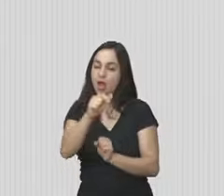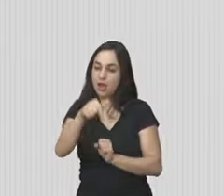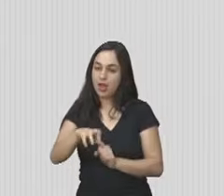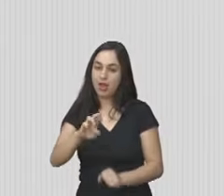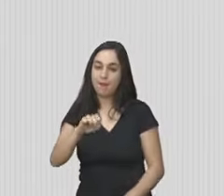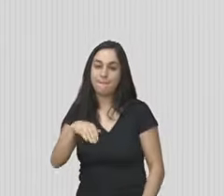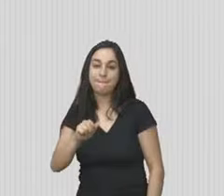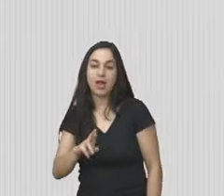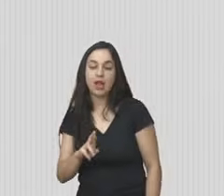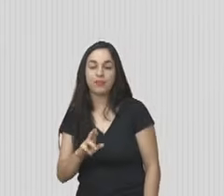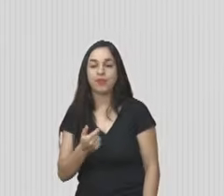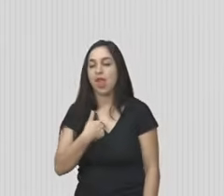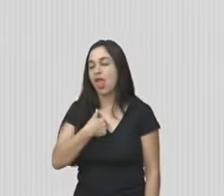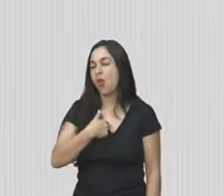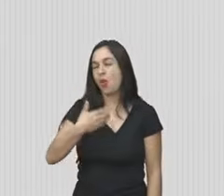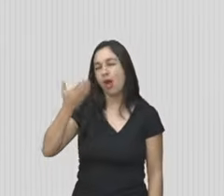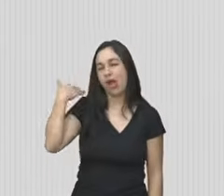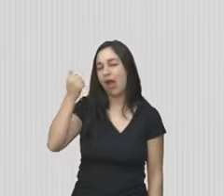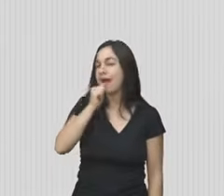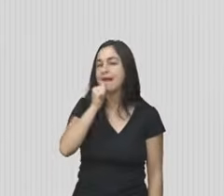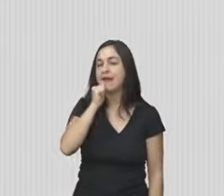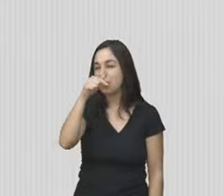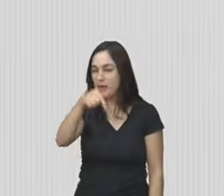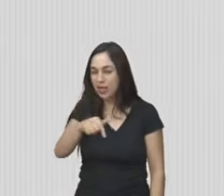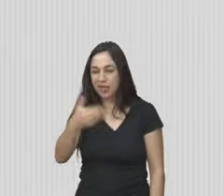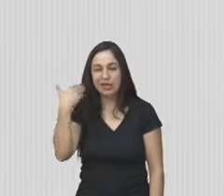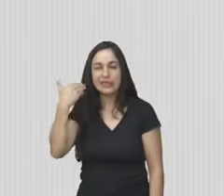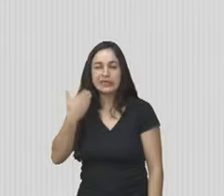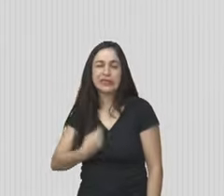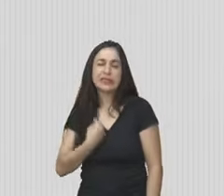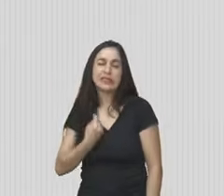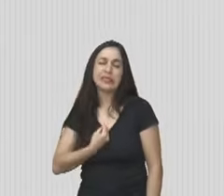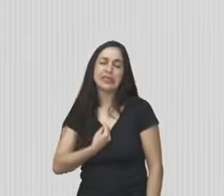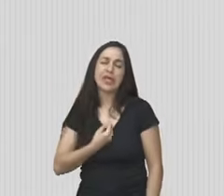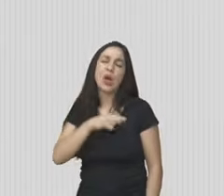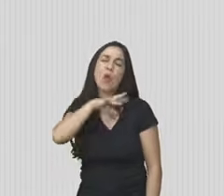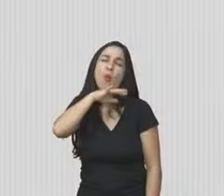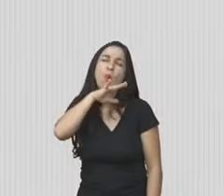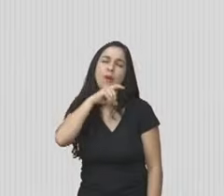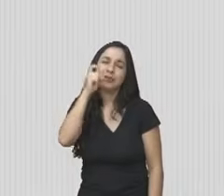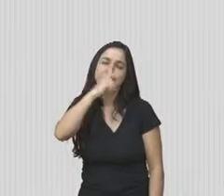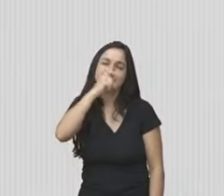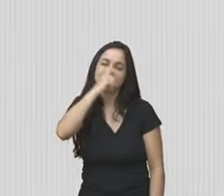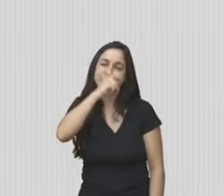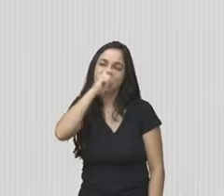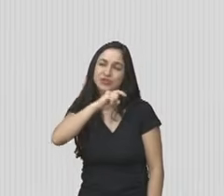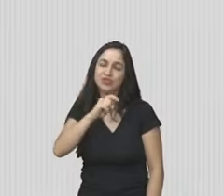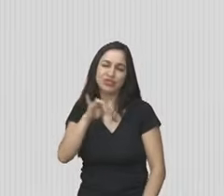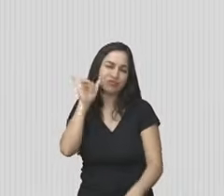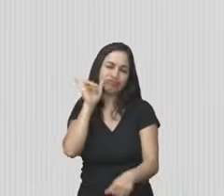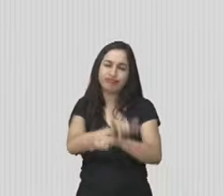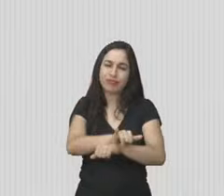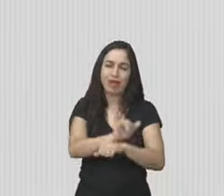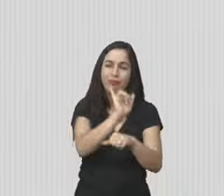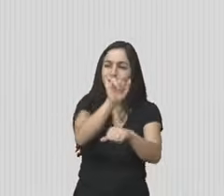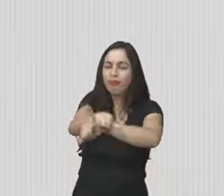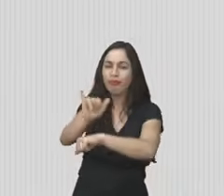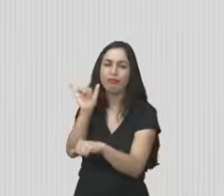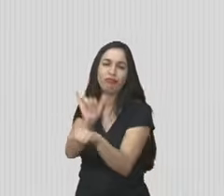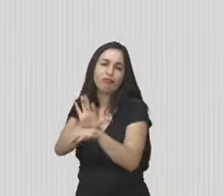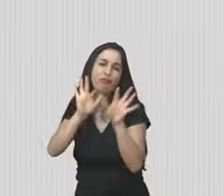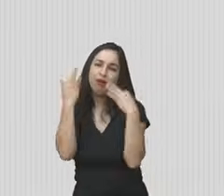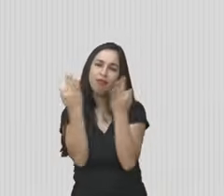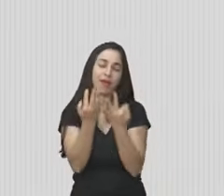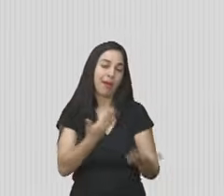antes de vir para remar, minha vida era uma vida de abismo, né? Uma vida de mentira, enganação, com meus familiares, com amigos, né? No meu